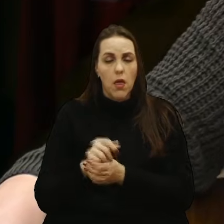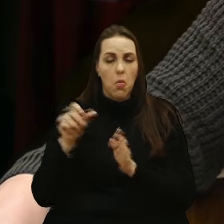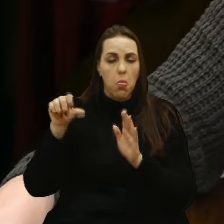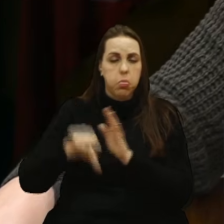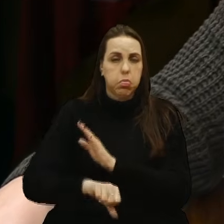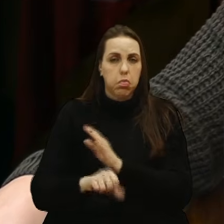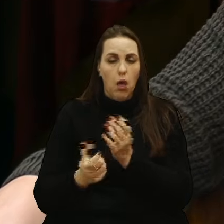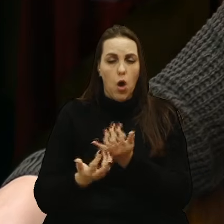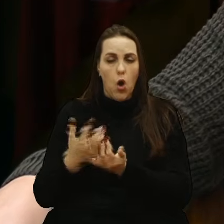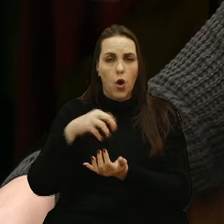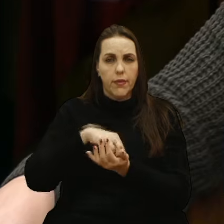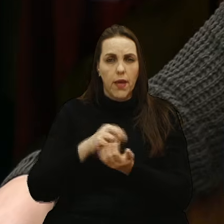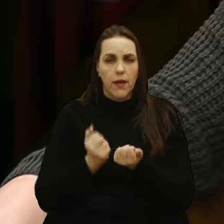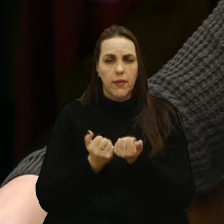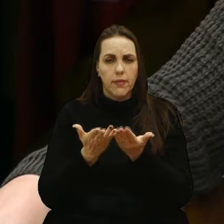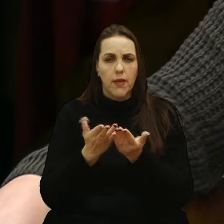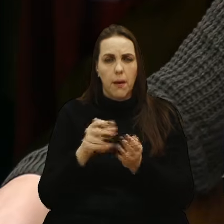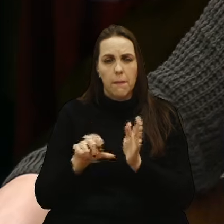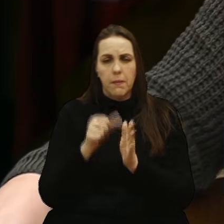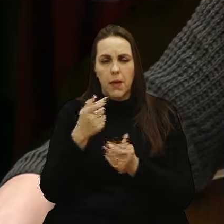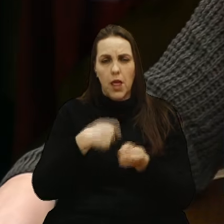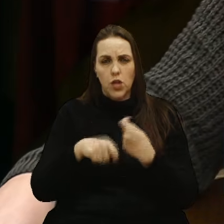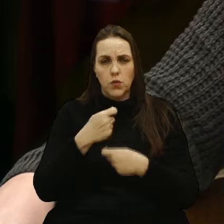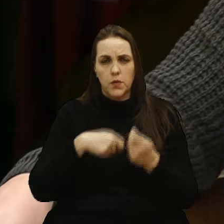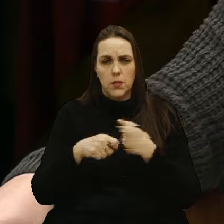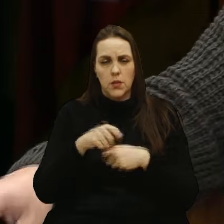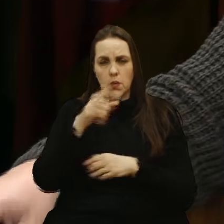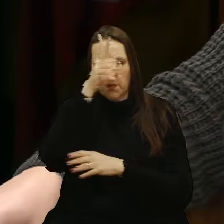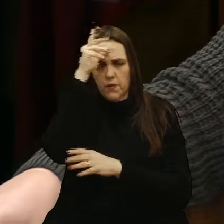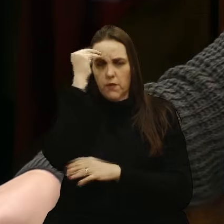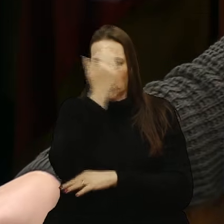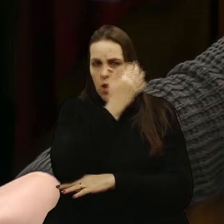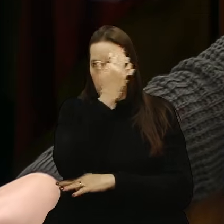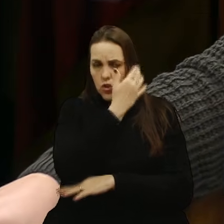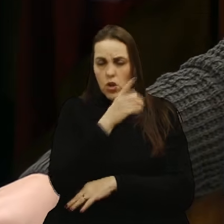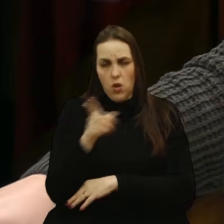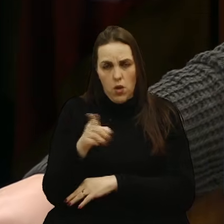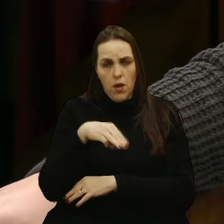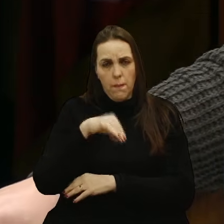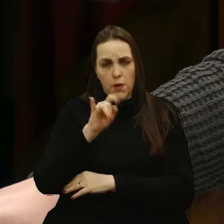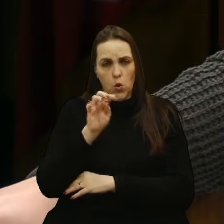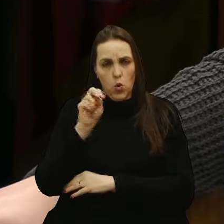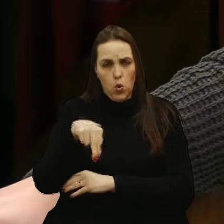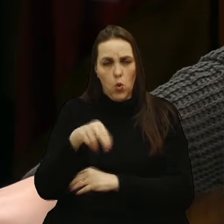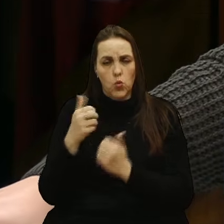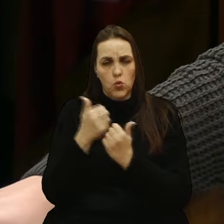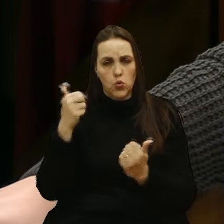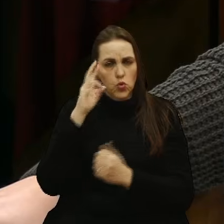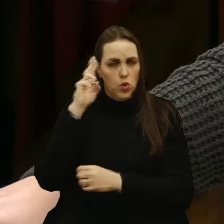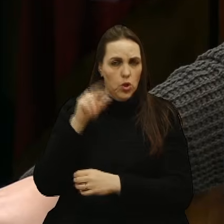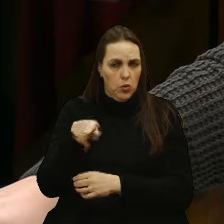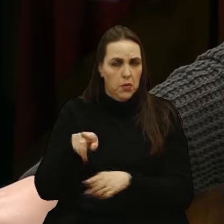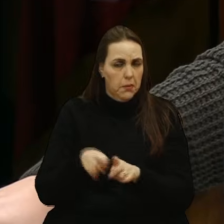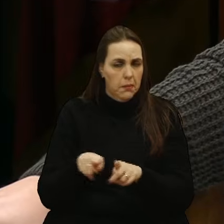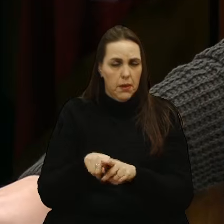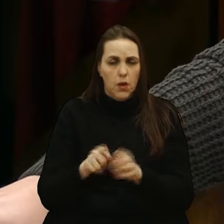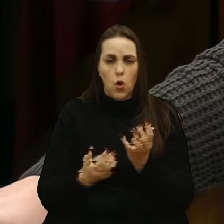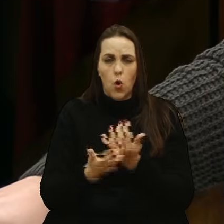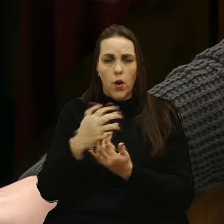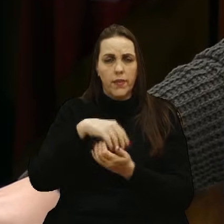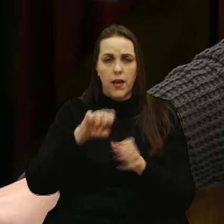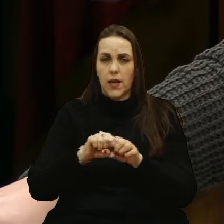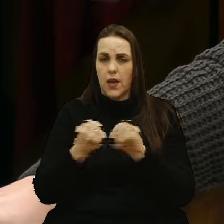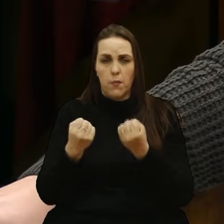e entregar para a primeira administração do prefeito Adiló, quando o Milton estava lá também como diretor, uma Codeca